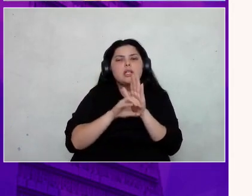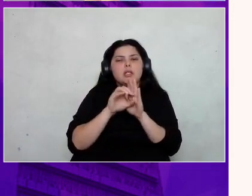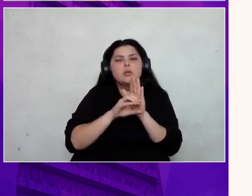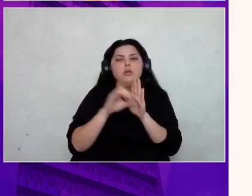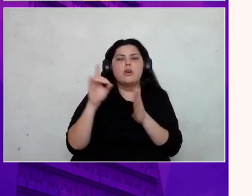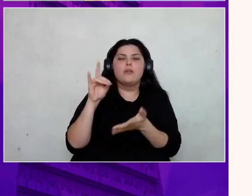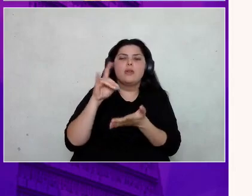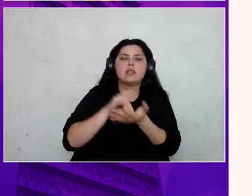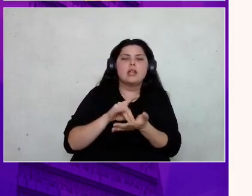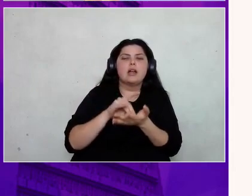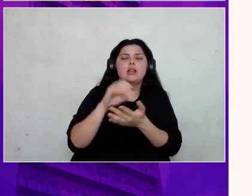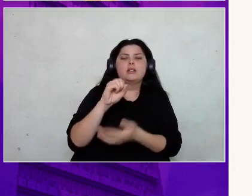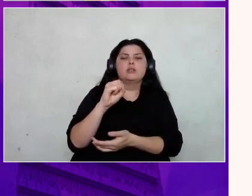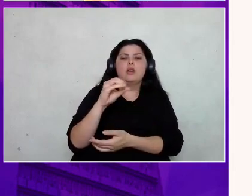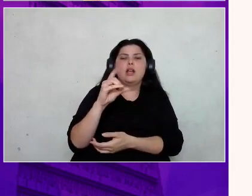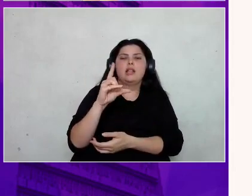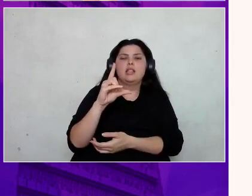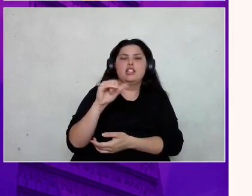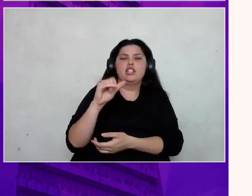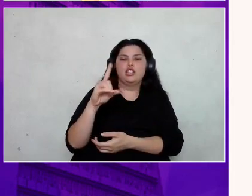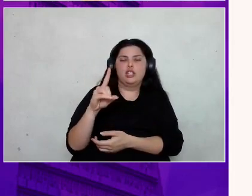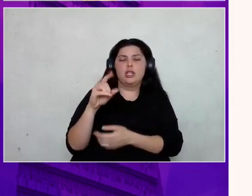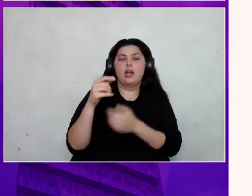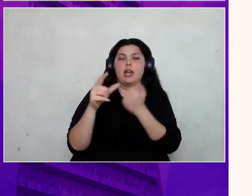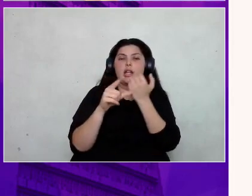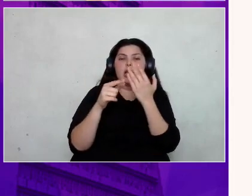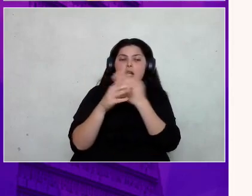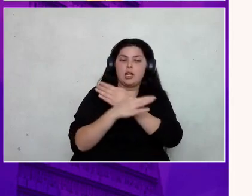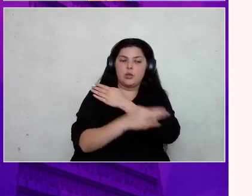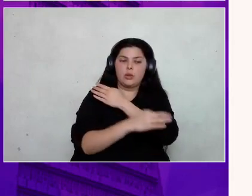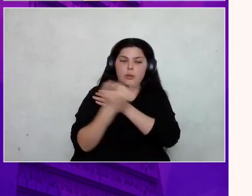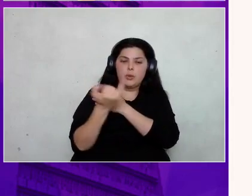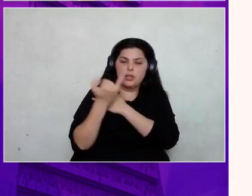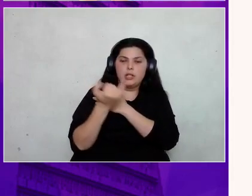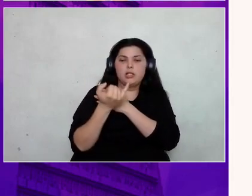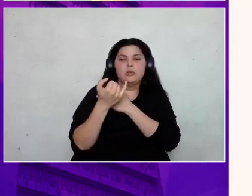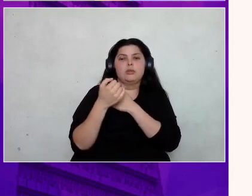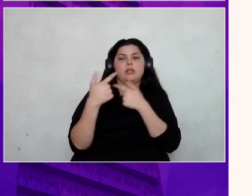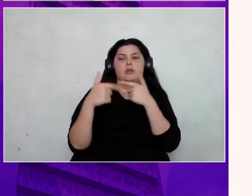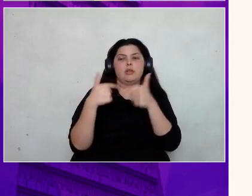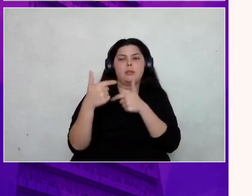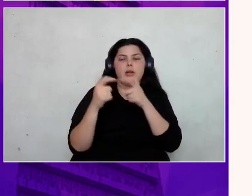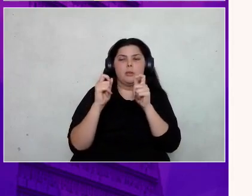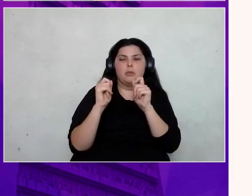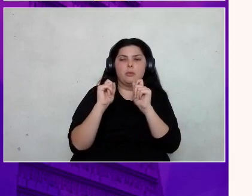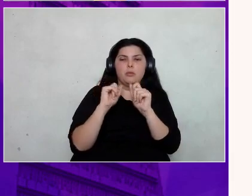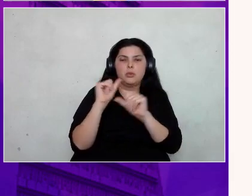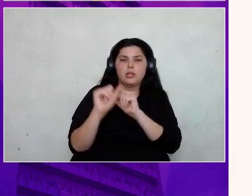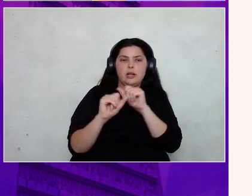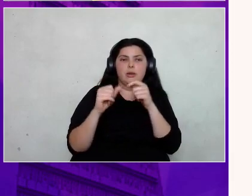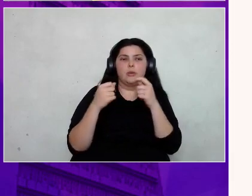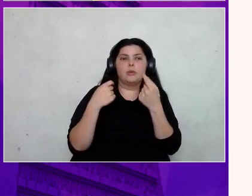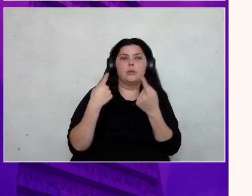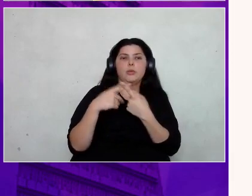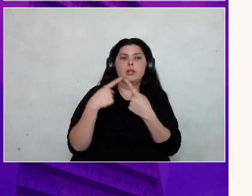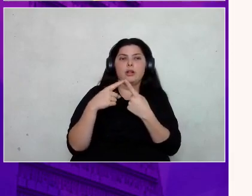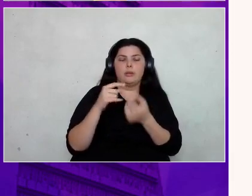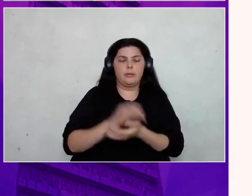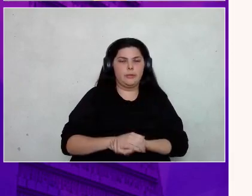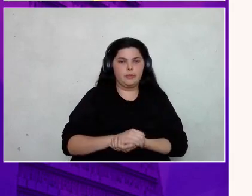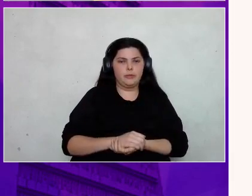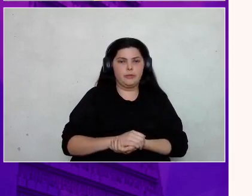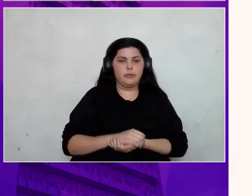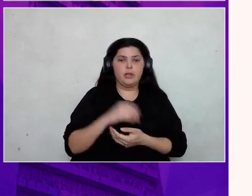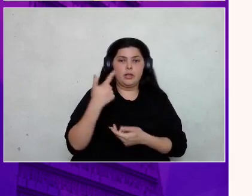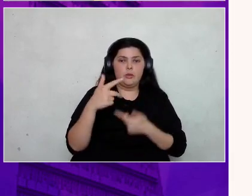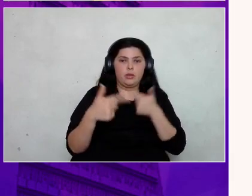é muito interessante. O seu serviço ele tem que ter só um motivo para mudar. O que significa isso? O seu serviço tem